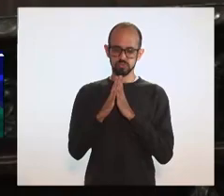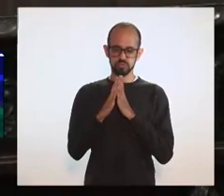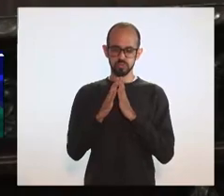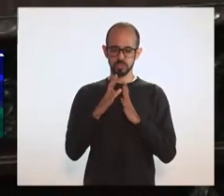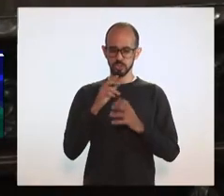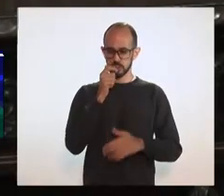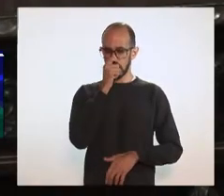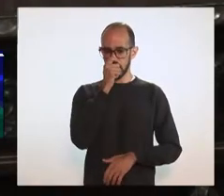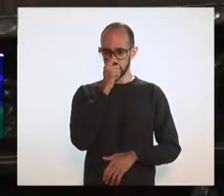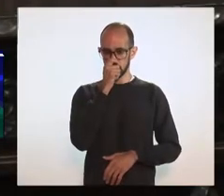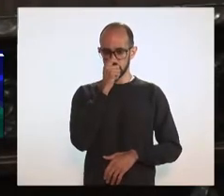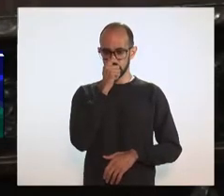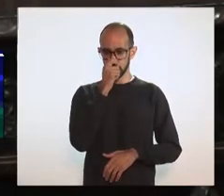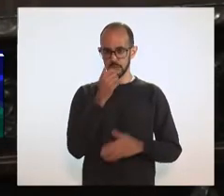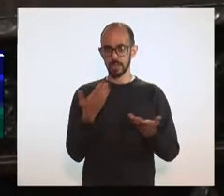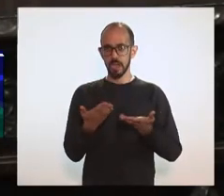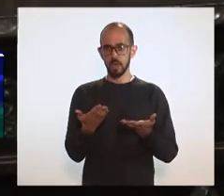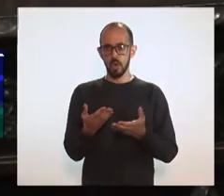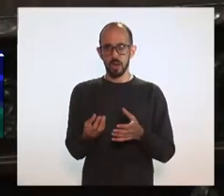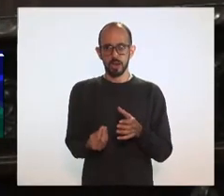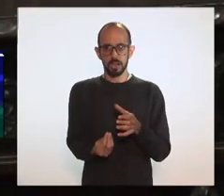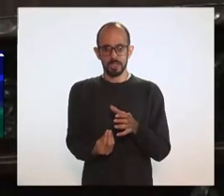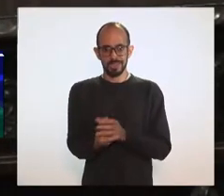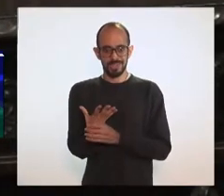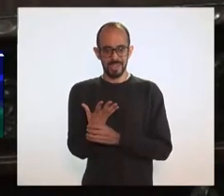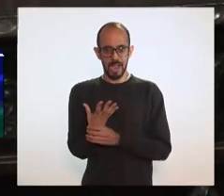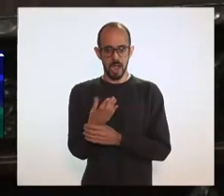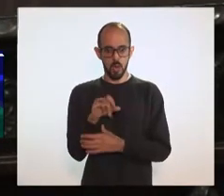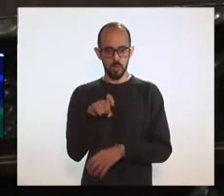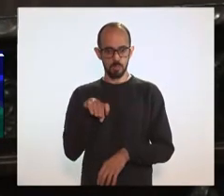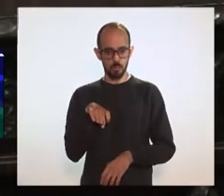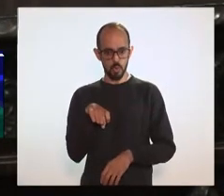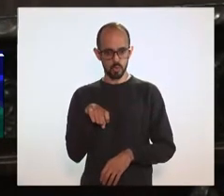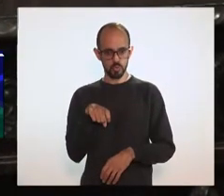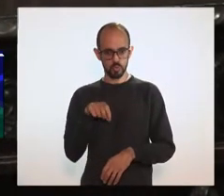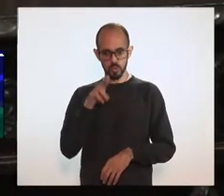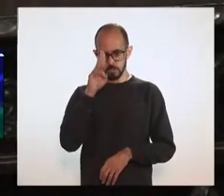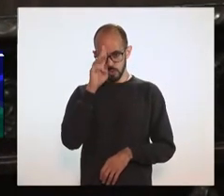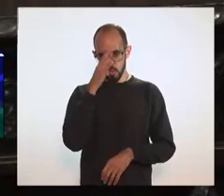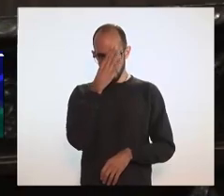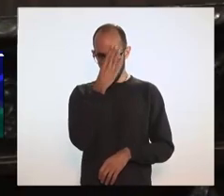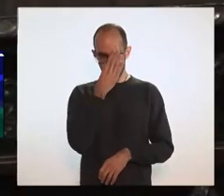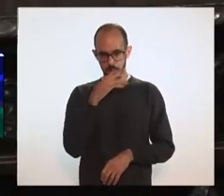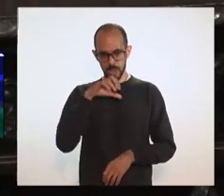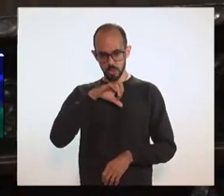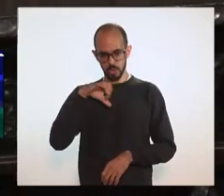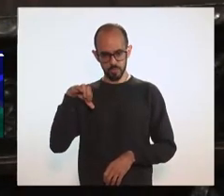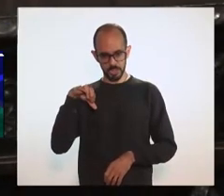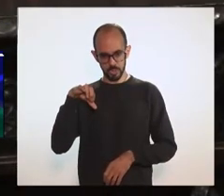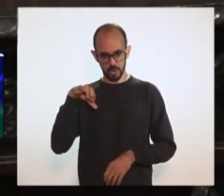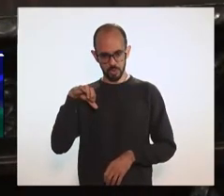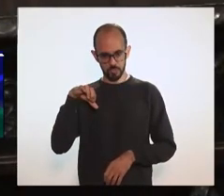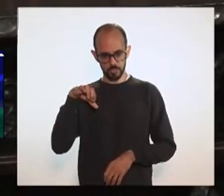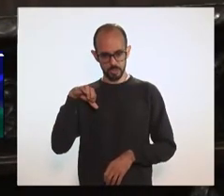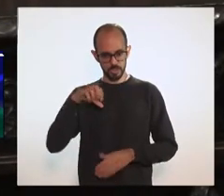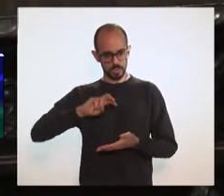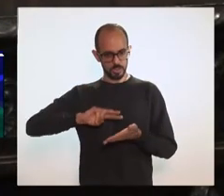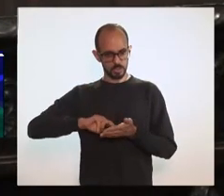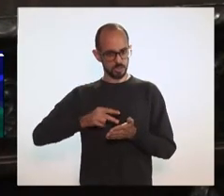querer criar um novo imposto sobre o Uber, o 99, ou seja, o transporte por